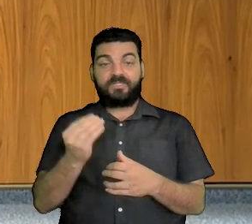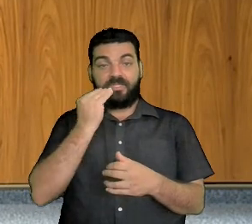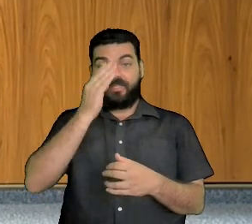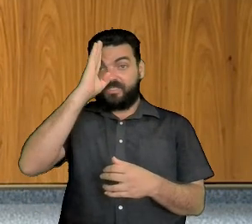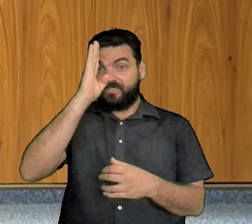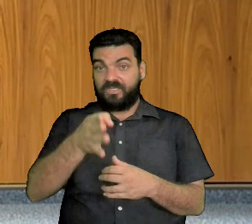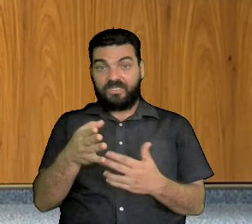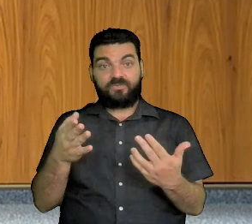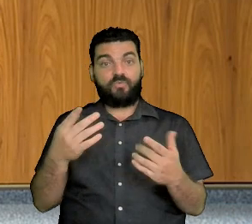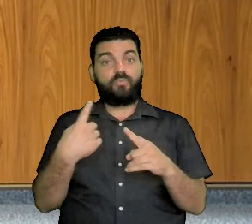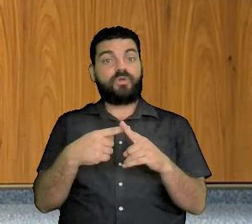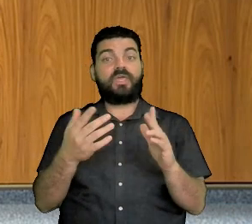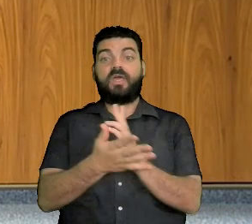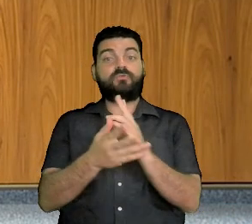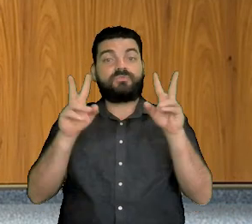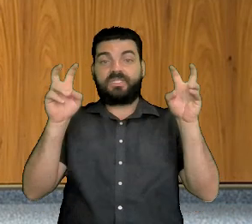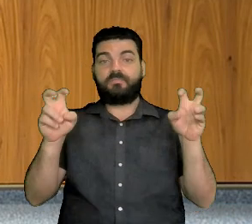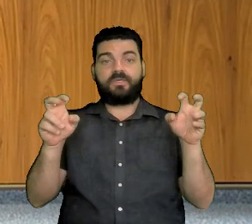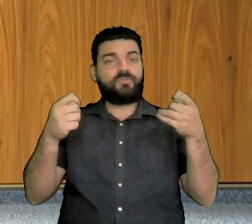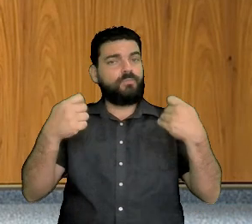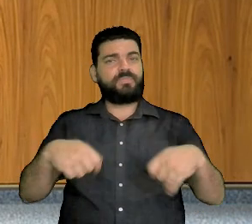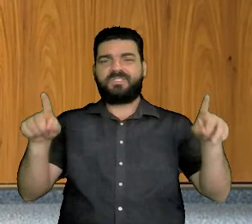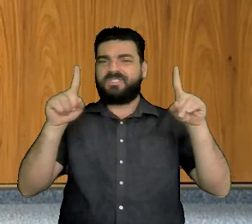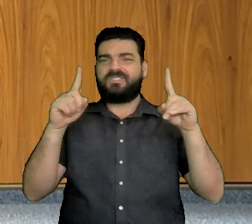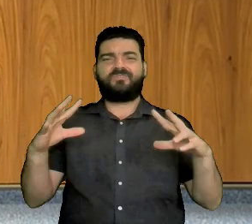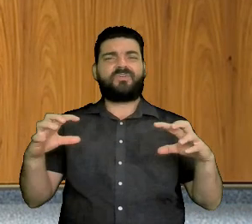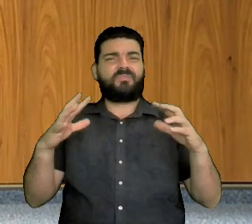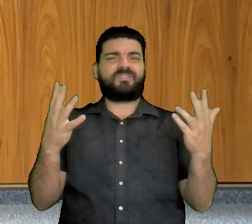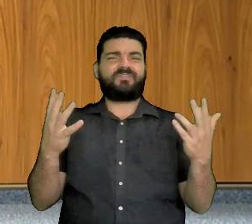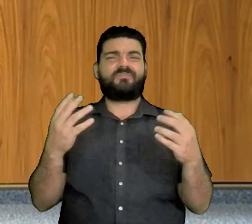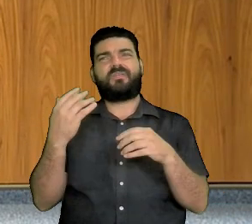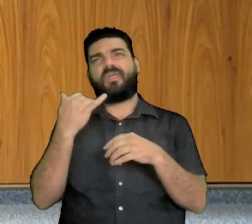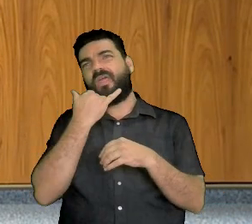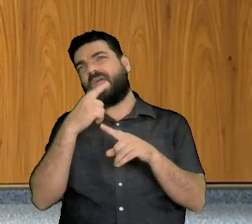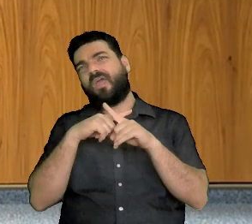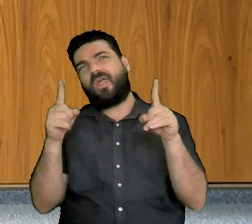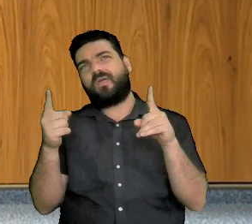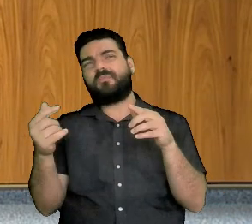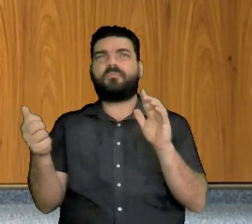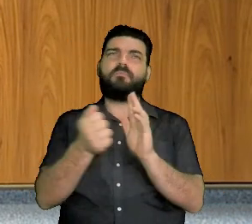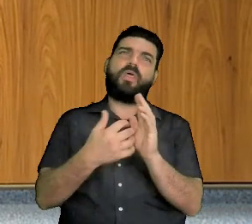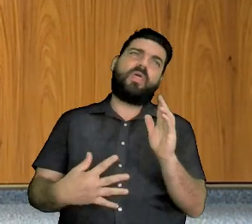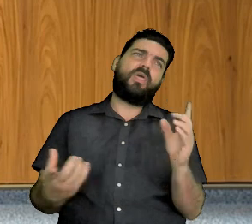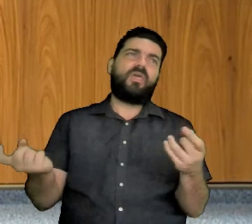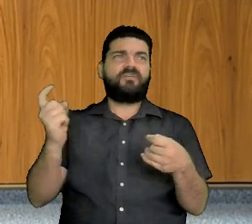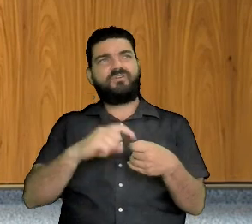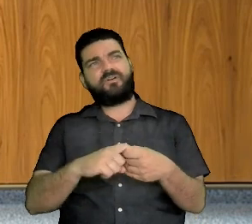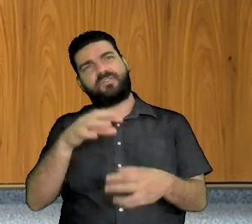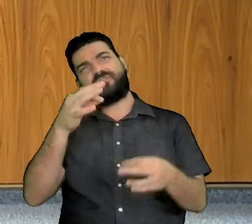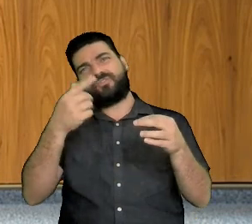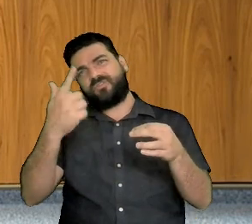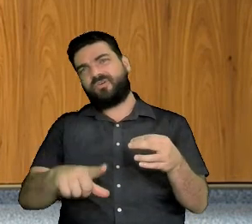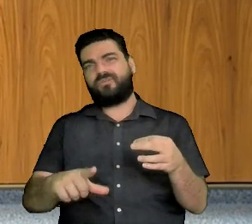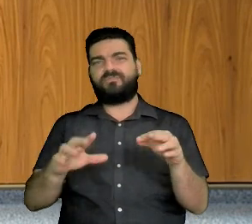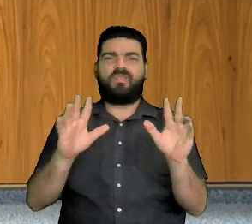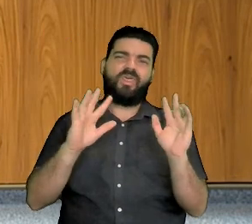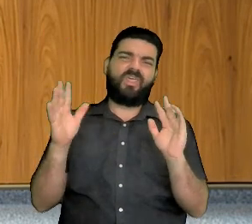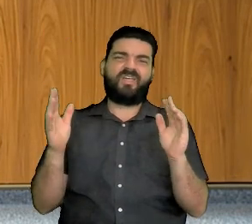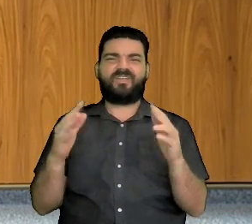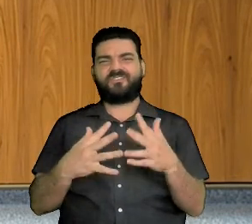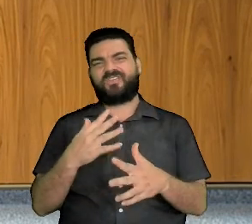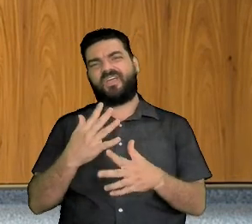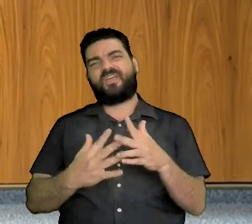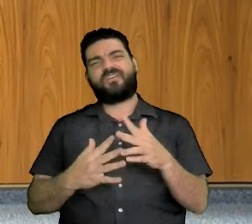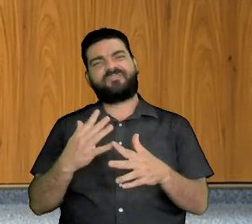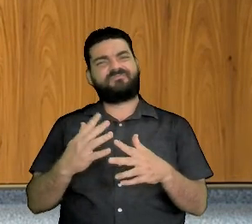público para obviar demanda desnecessária, que seria embargar, sobe para o tribunal,